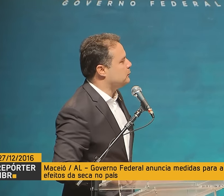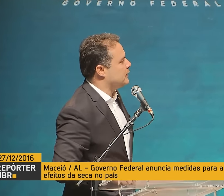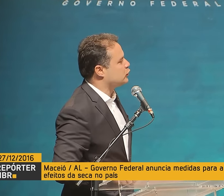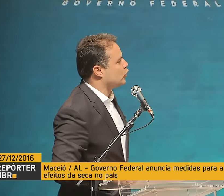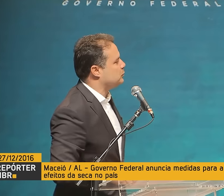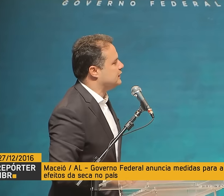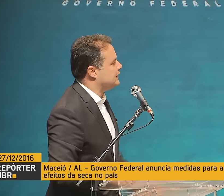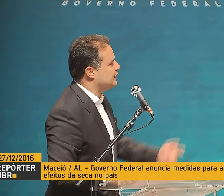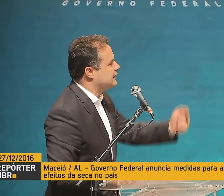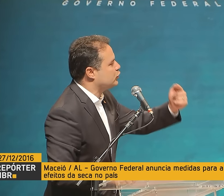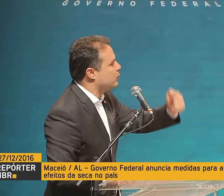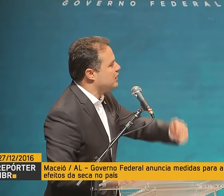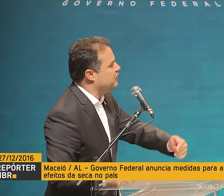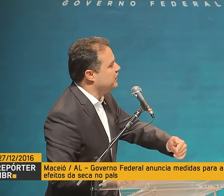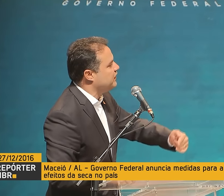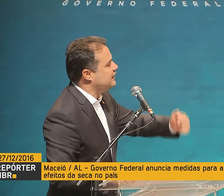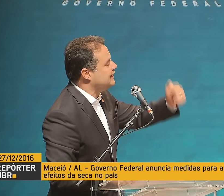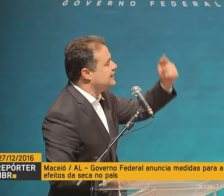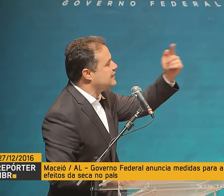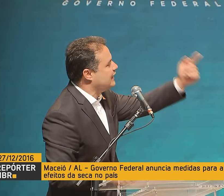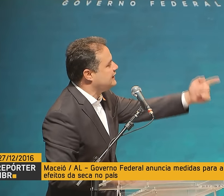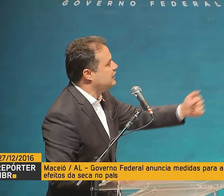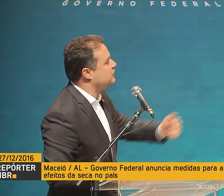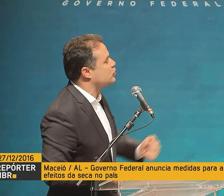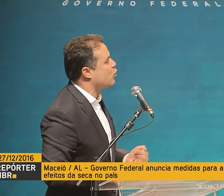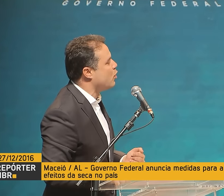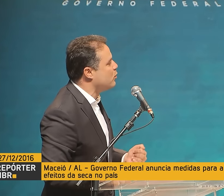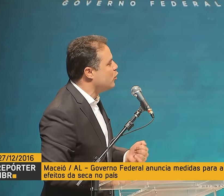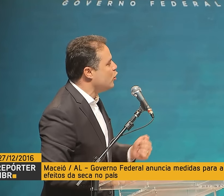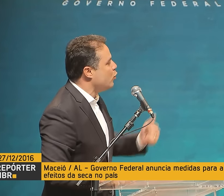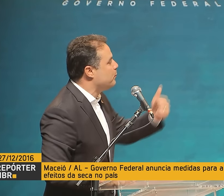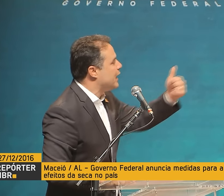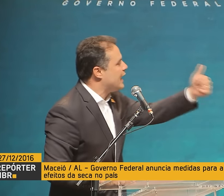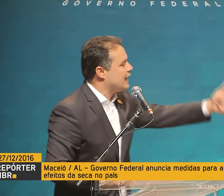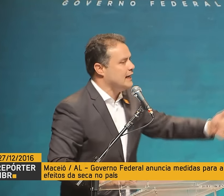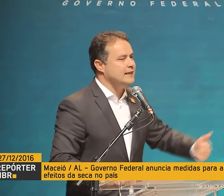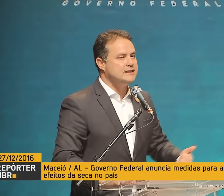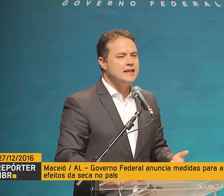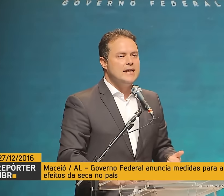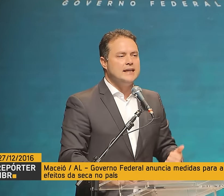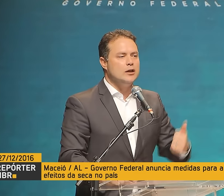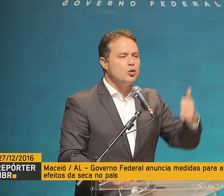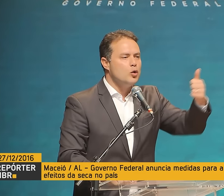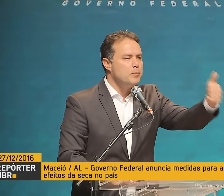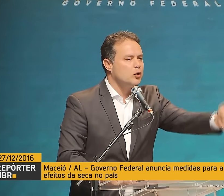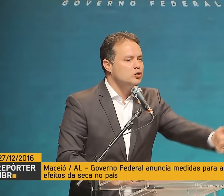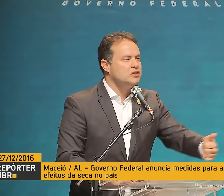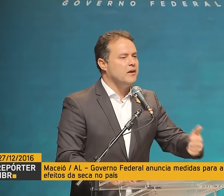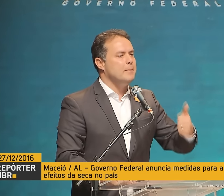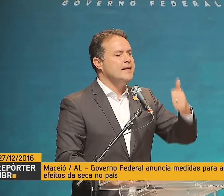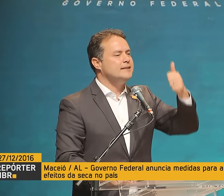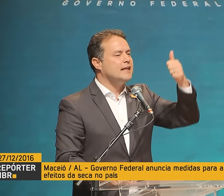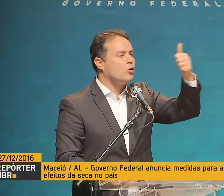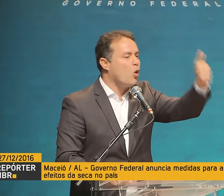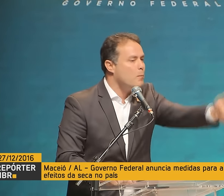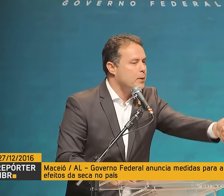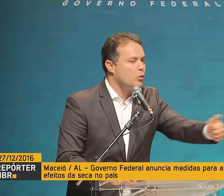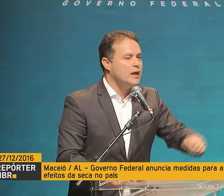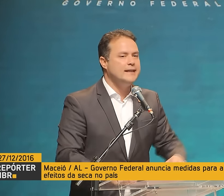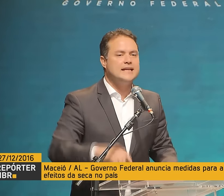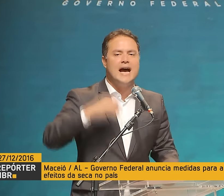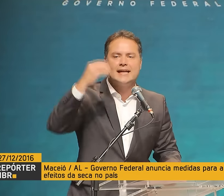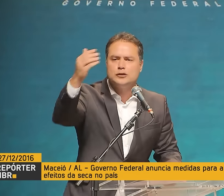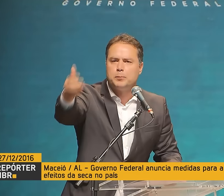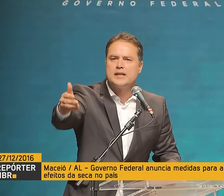a quantidade de pessoas presidente que sobrevivem de iniciativas como o pa leite que inclui produtivamente que